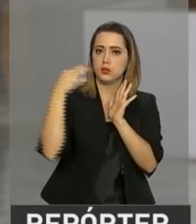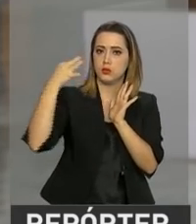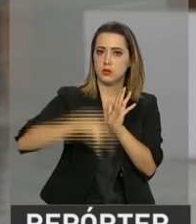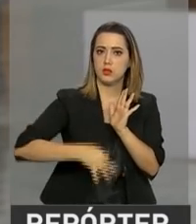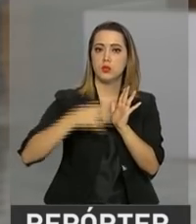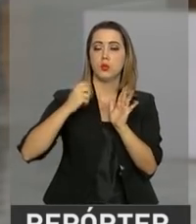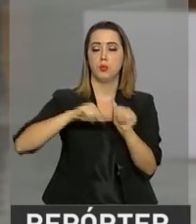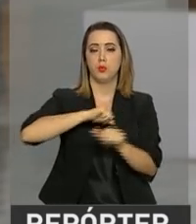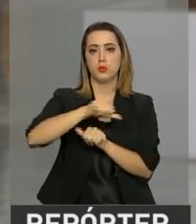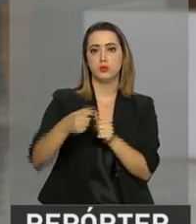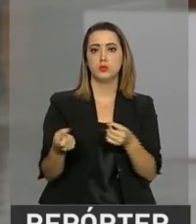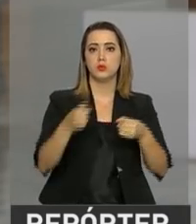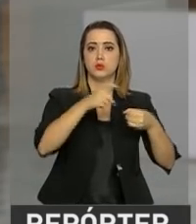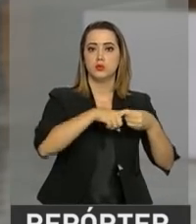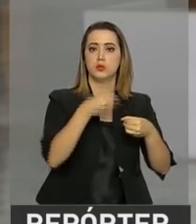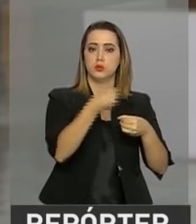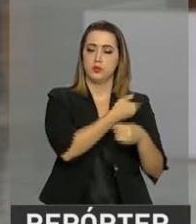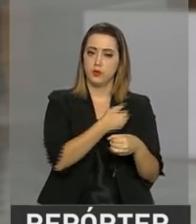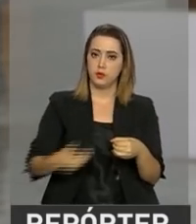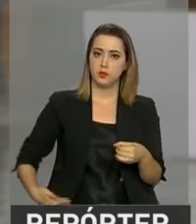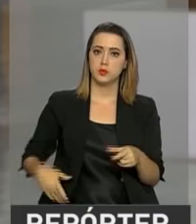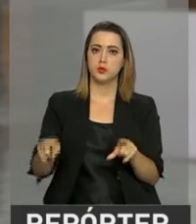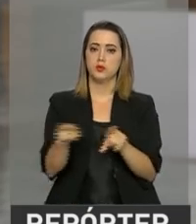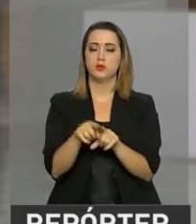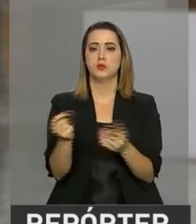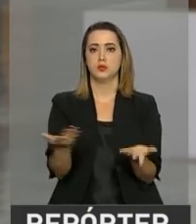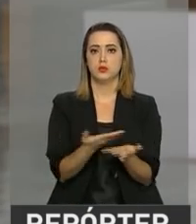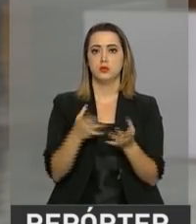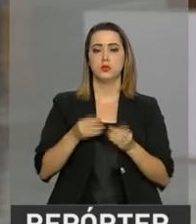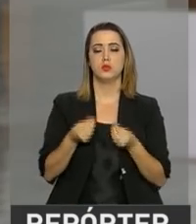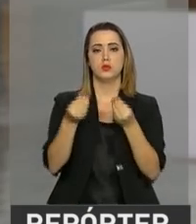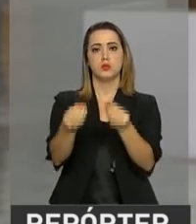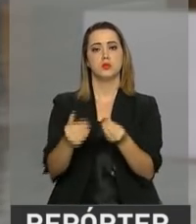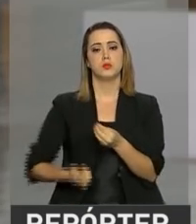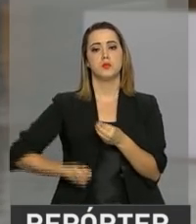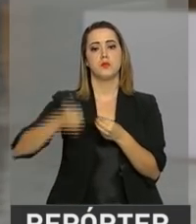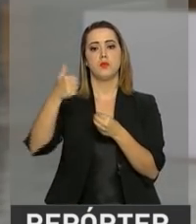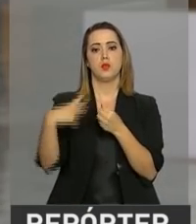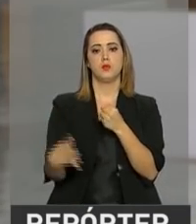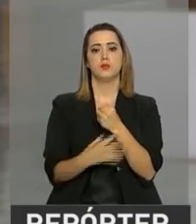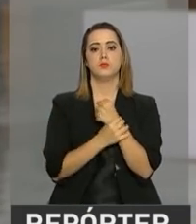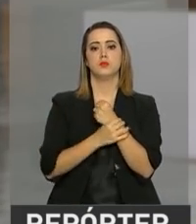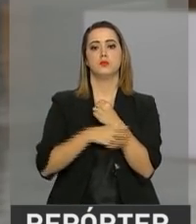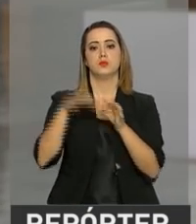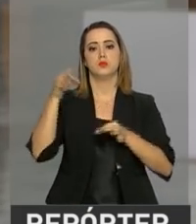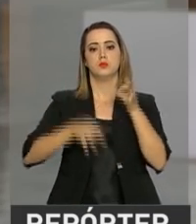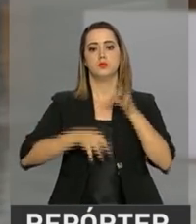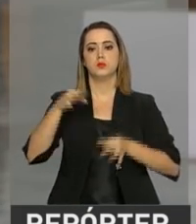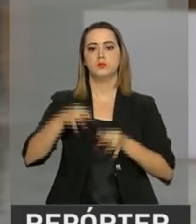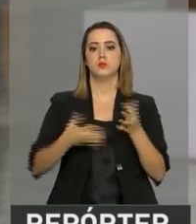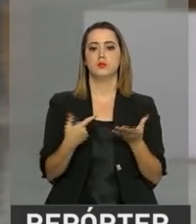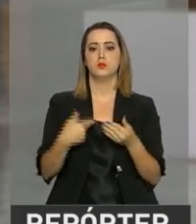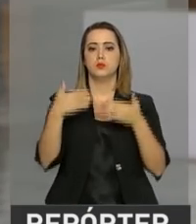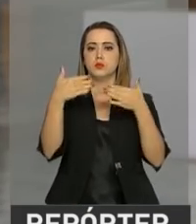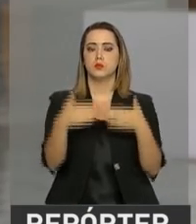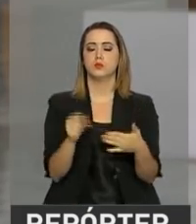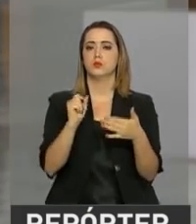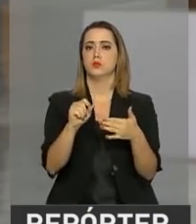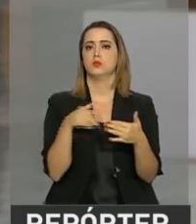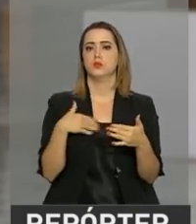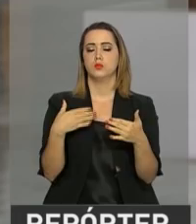parâmetros para a renovação e retomada de concessões dando mais segurança jurídica aos gestores públicos perante os